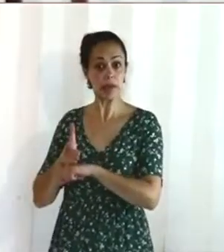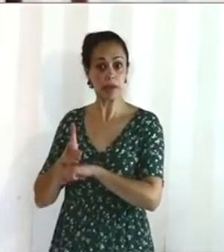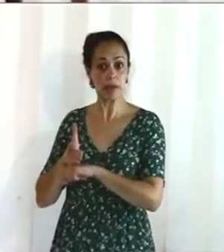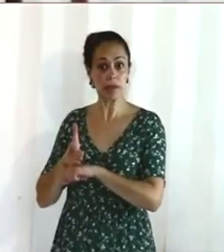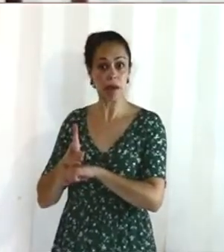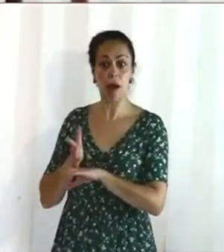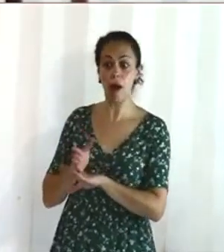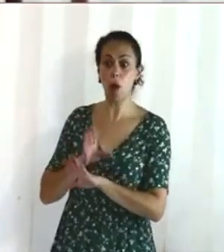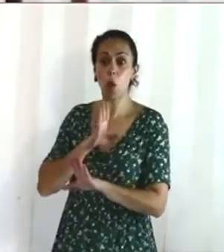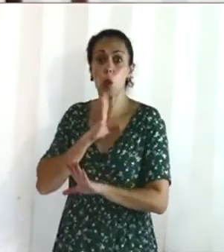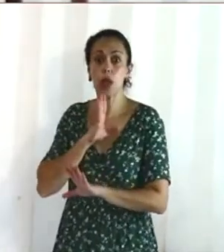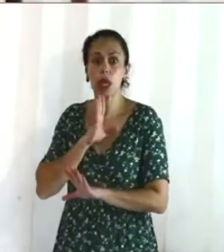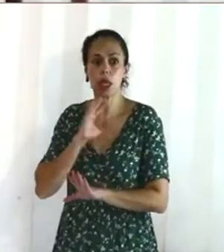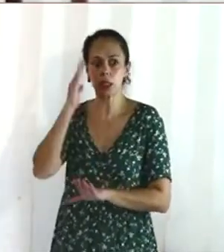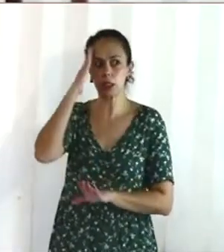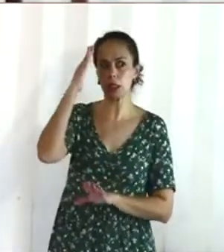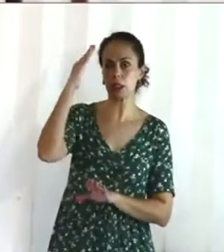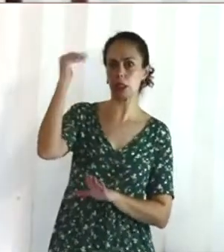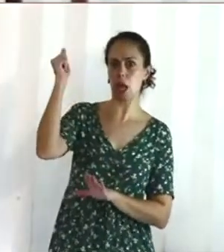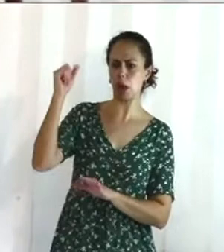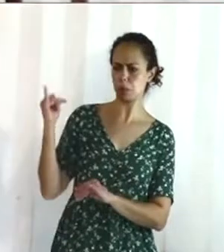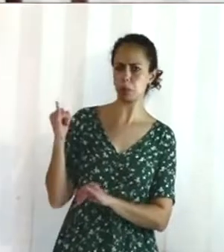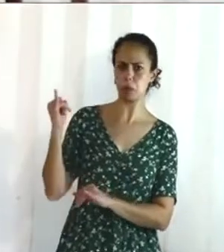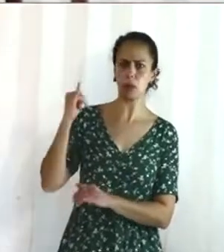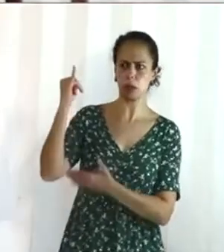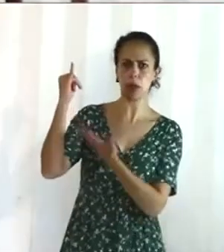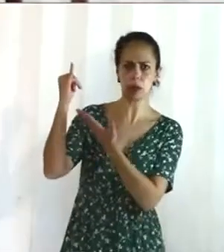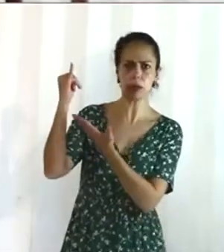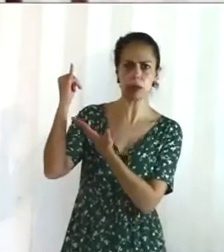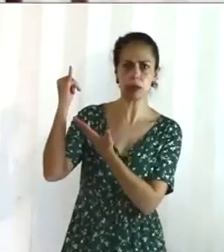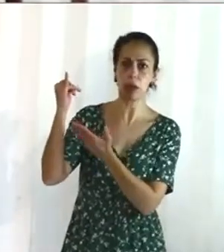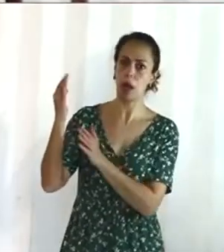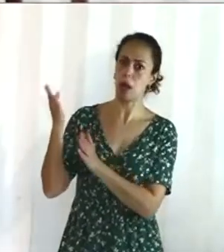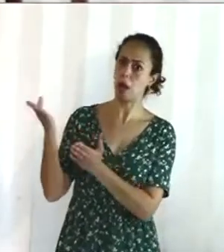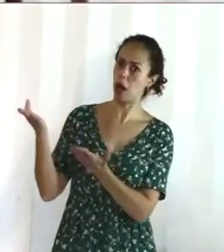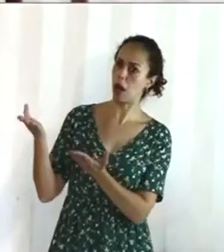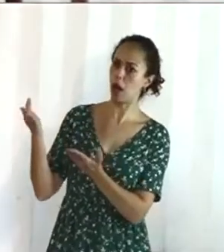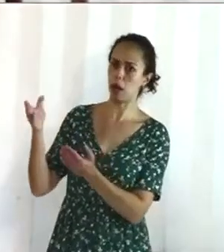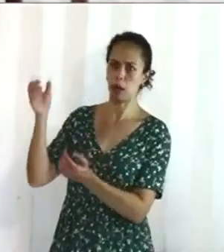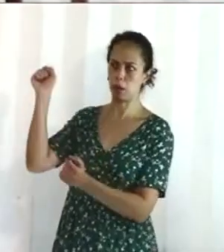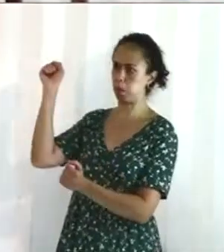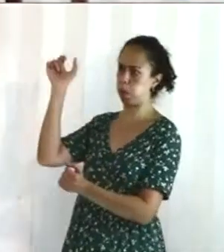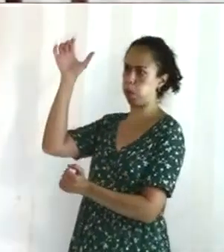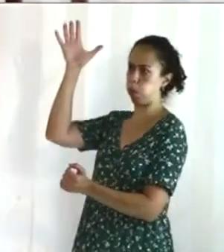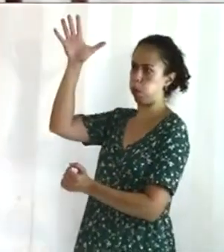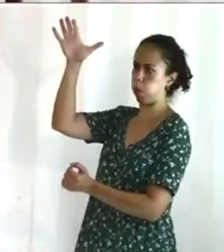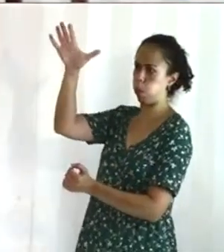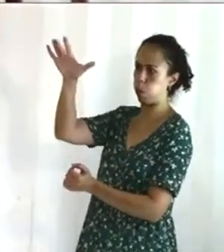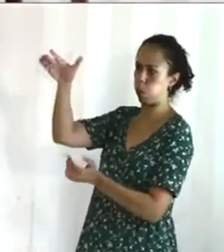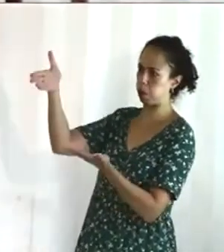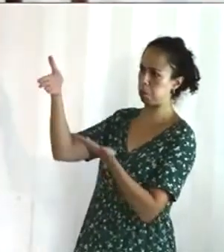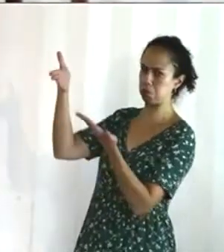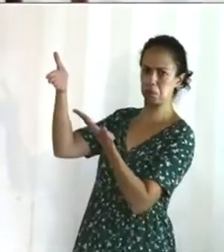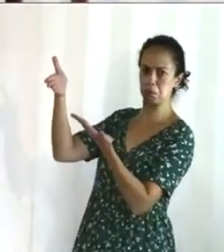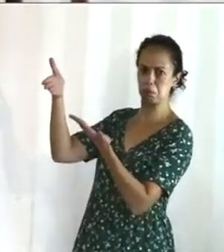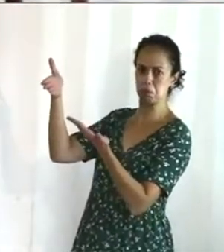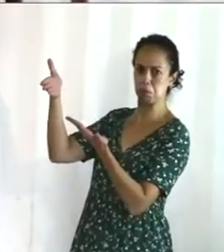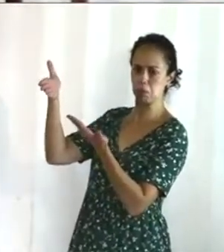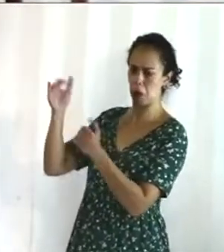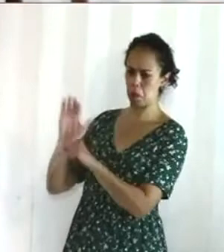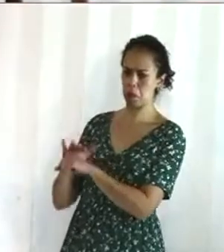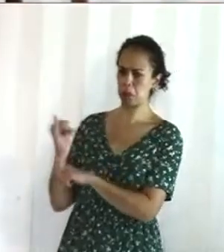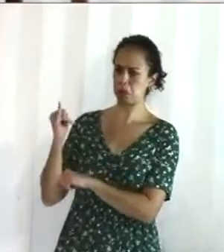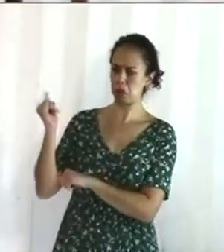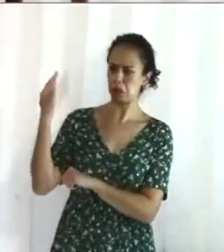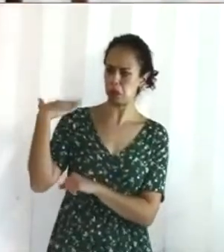sabedoria própria, e essa sabedoria eles compartilhavam parte dela com quem eles quisessem. Então era algo